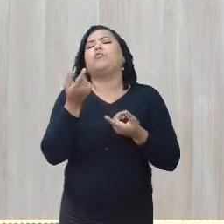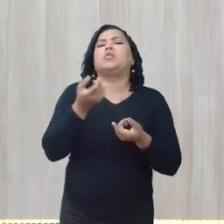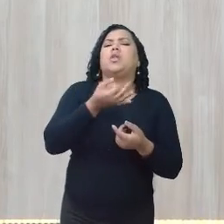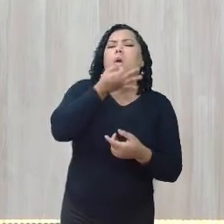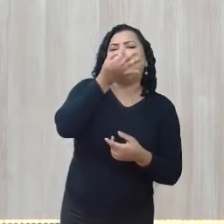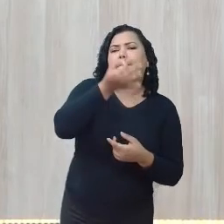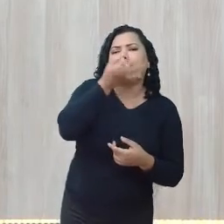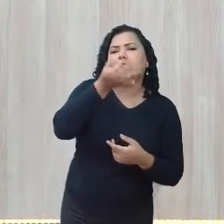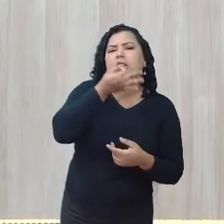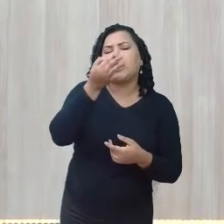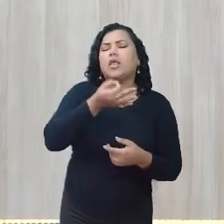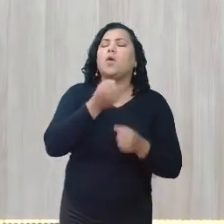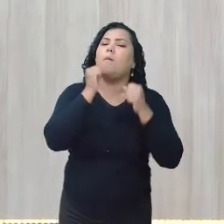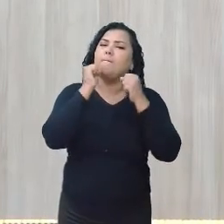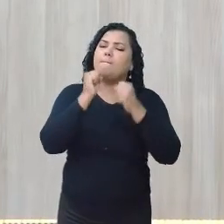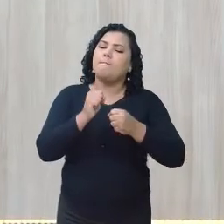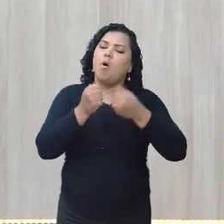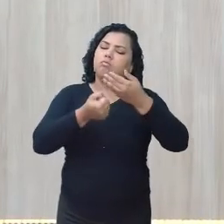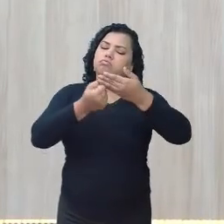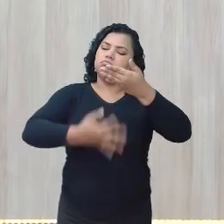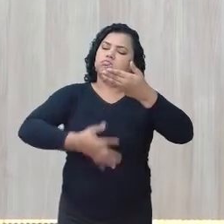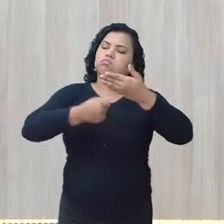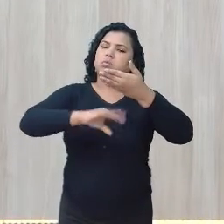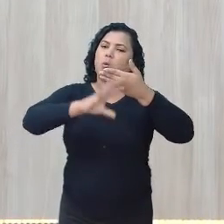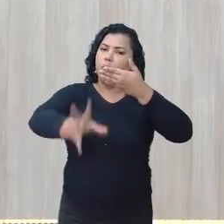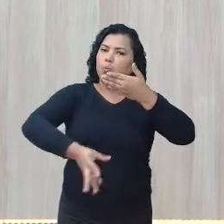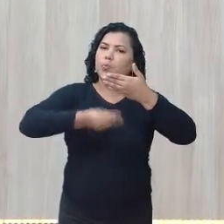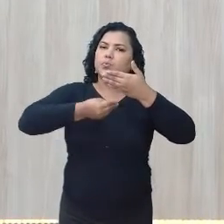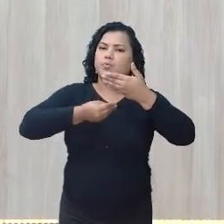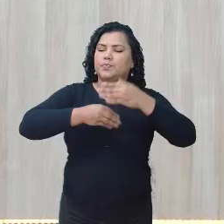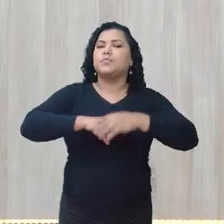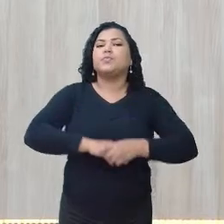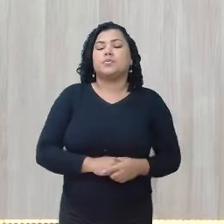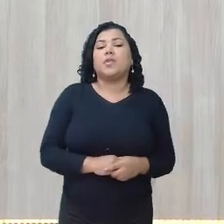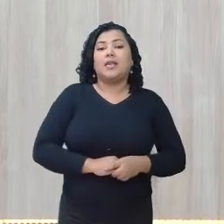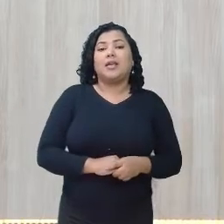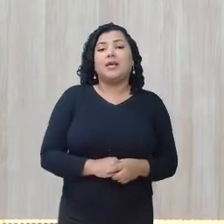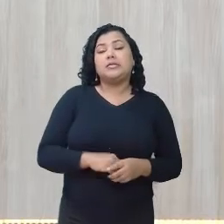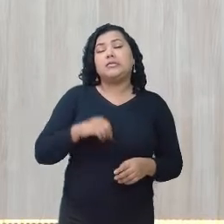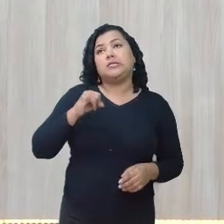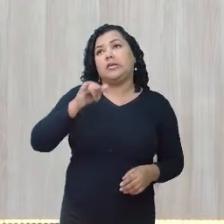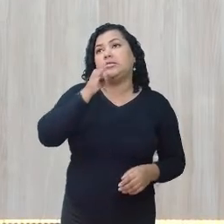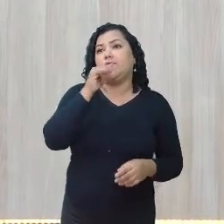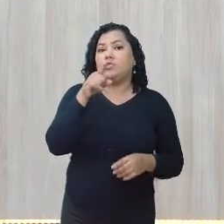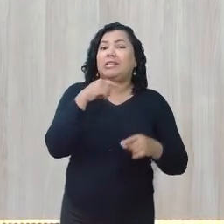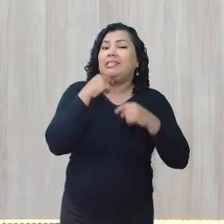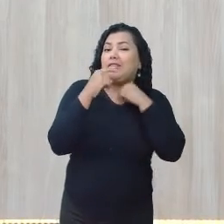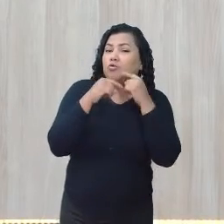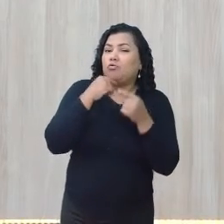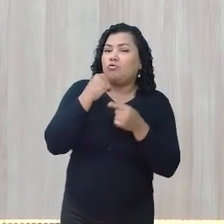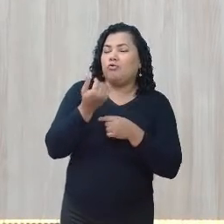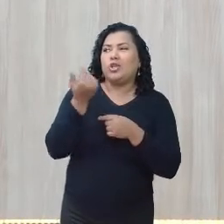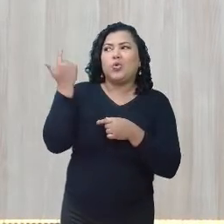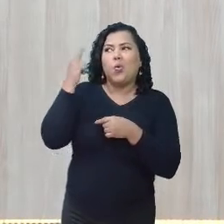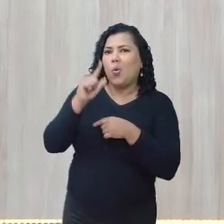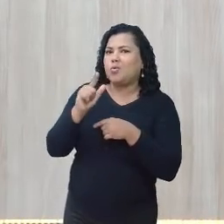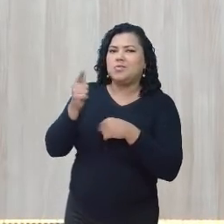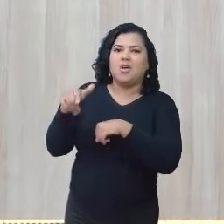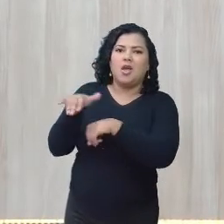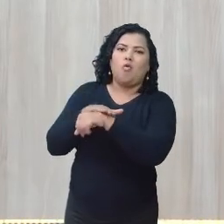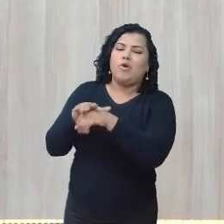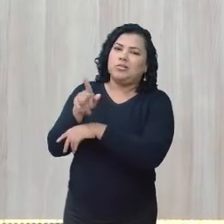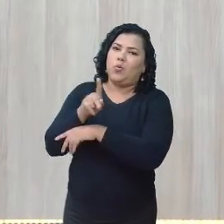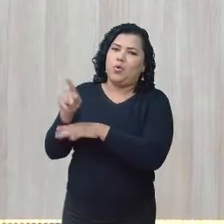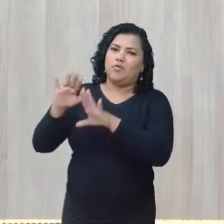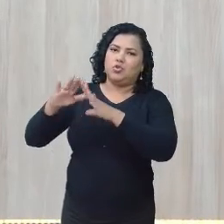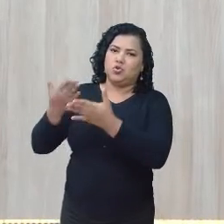sugestões. Se tiver alguma dúvida e não tiver em condições de tirar a dúvida com o seu professor, a sua professora